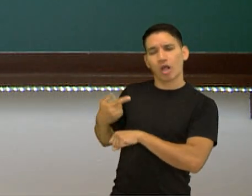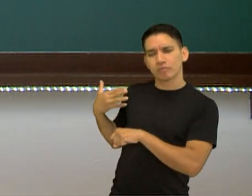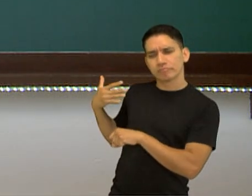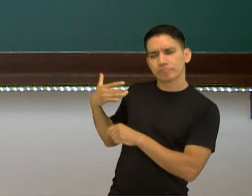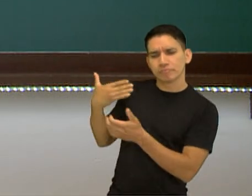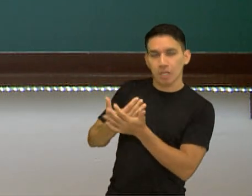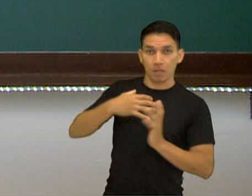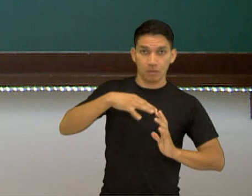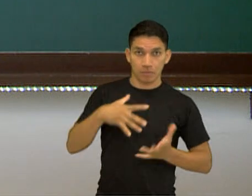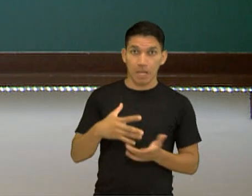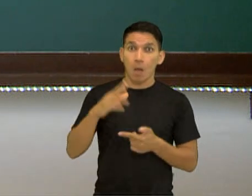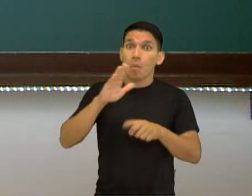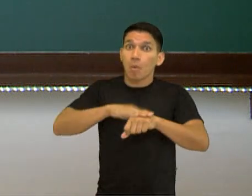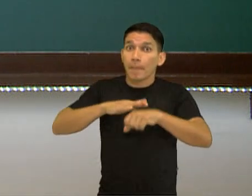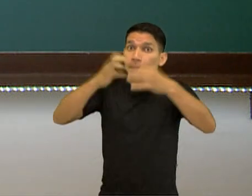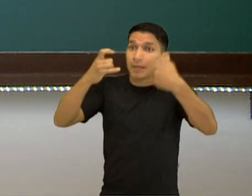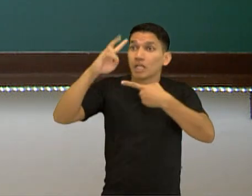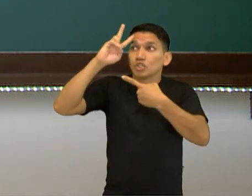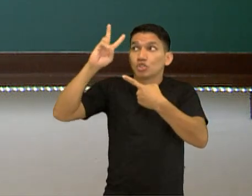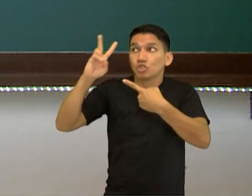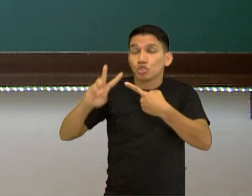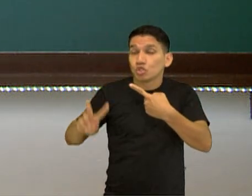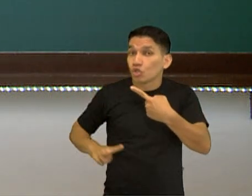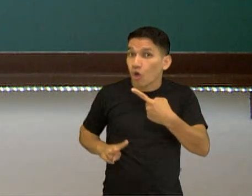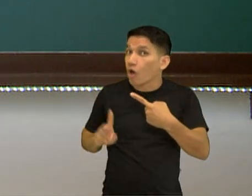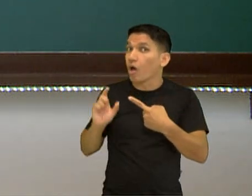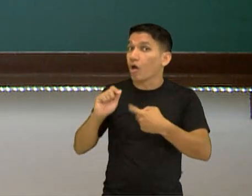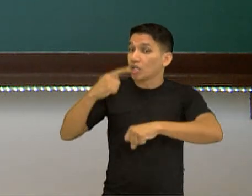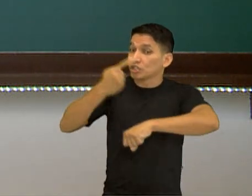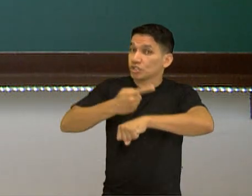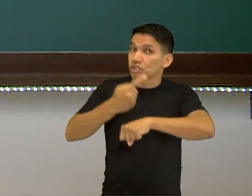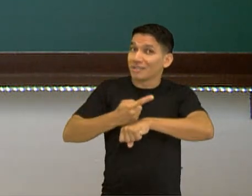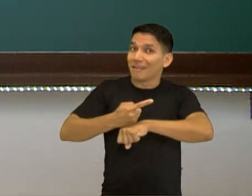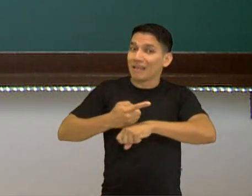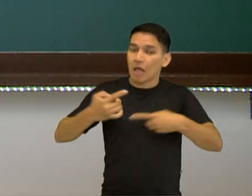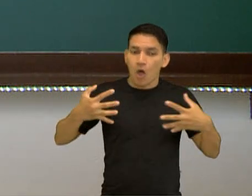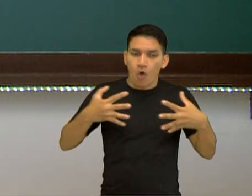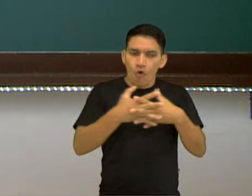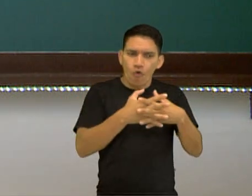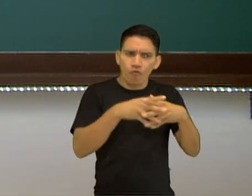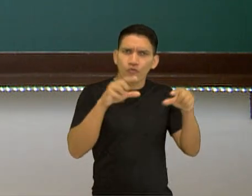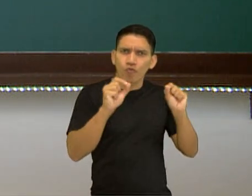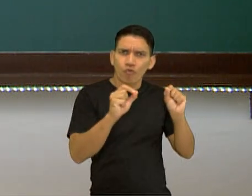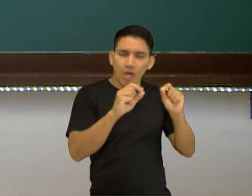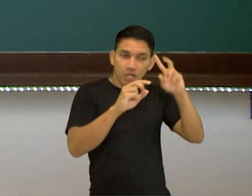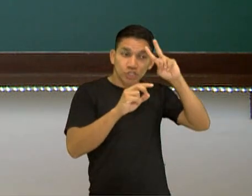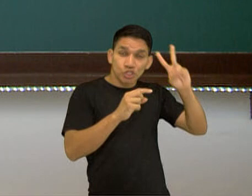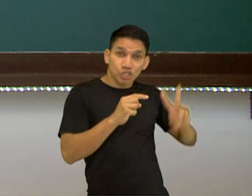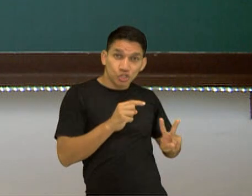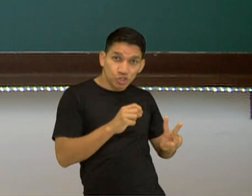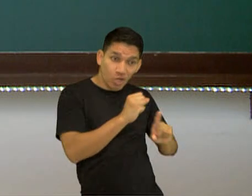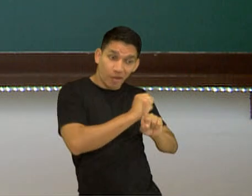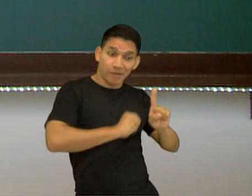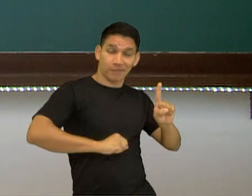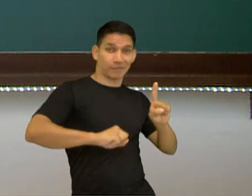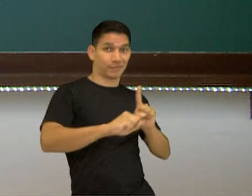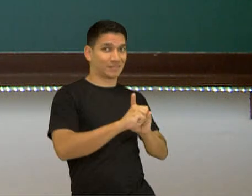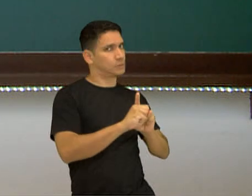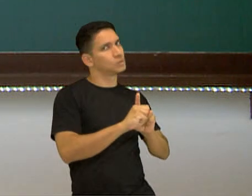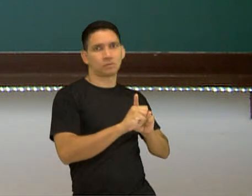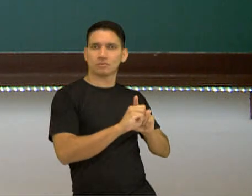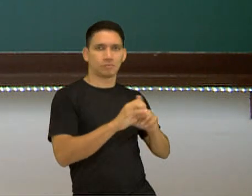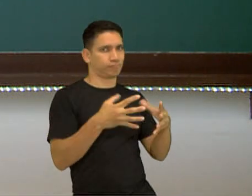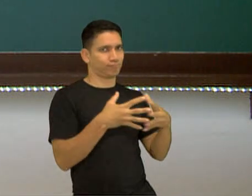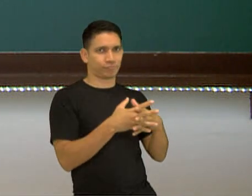quando a gente fala em história geológica, a gente não pode confundir com história da civilização. Pois a história de civilização